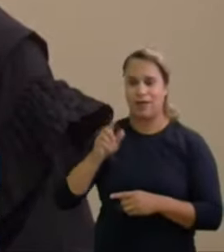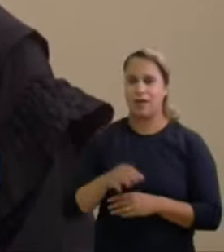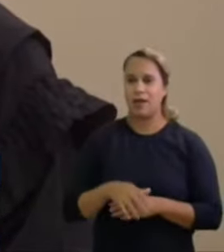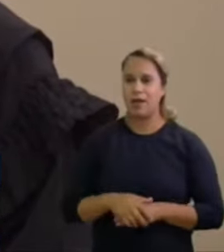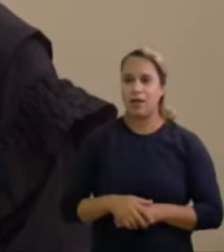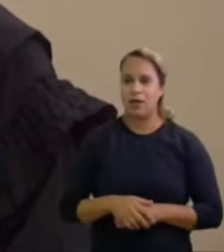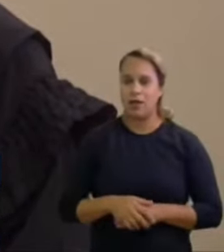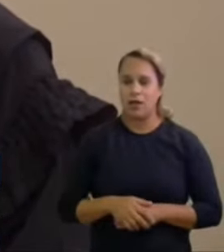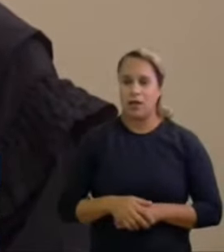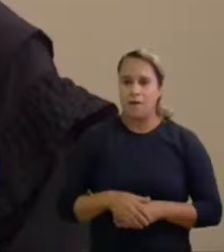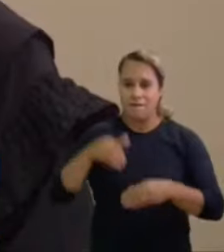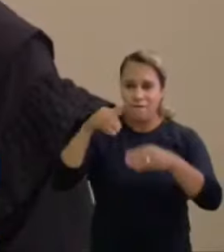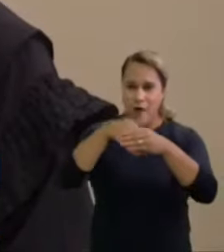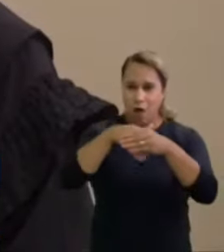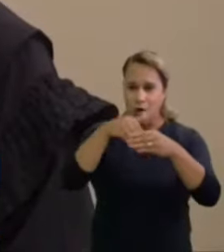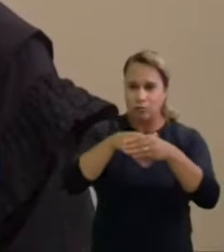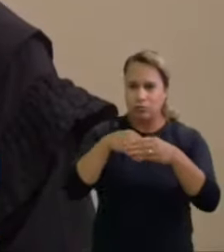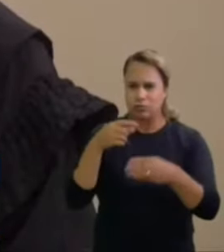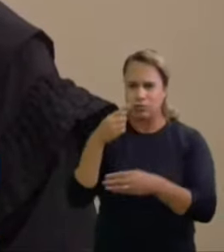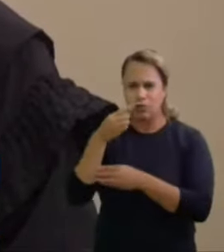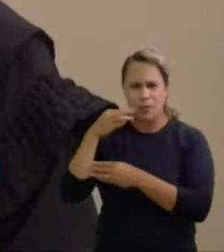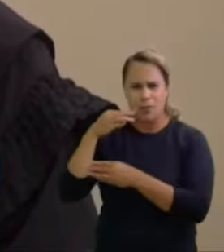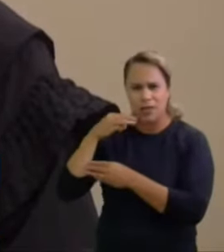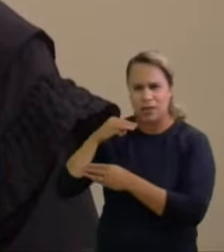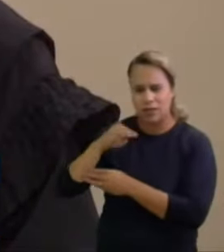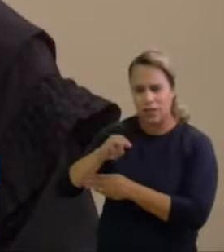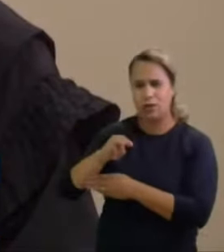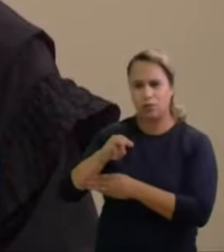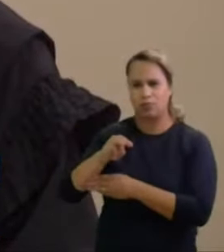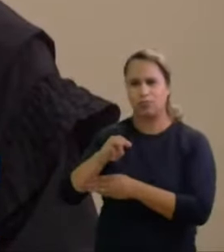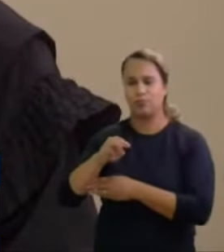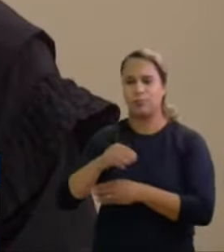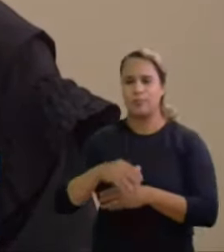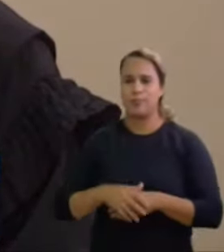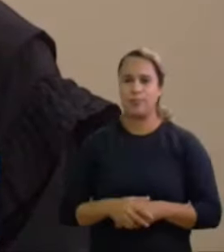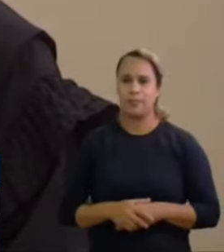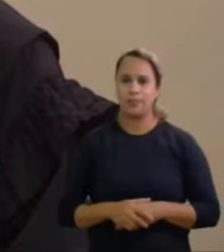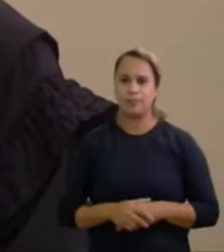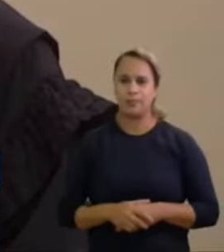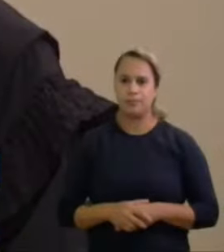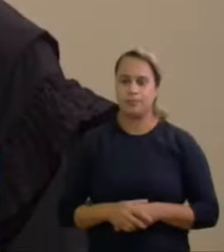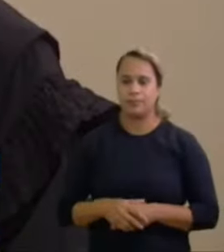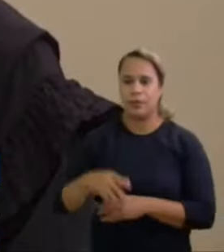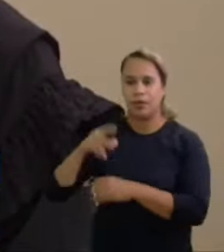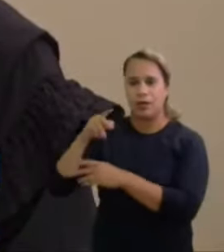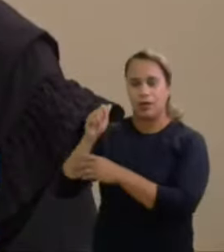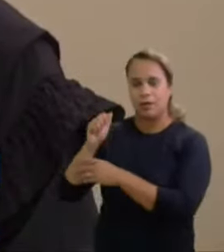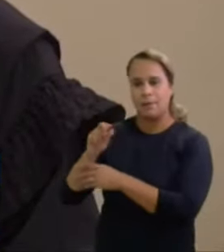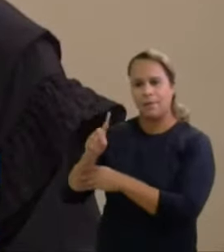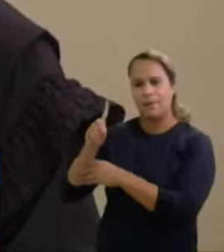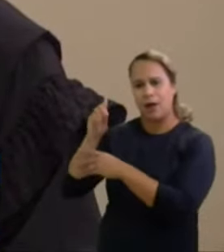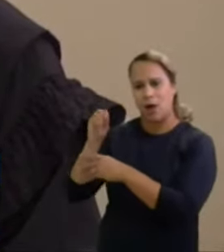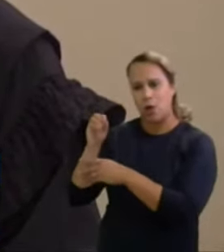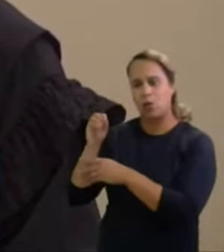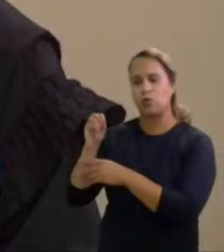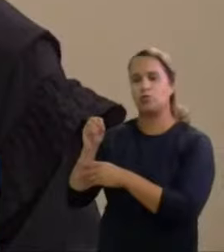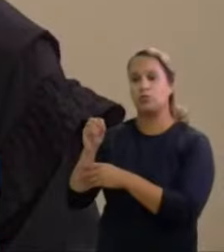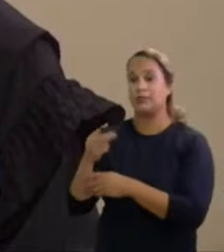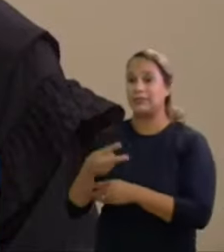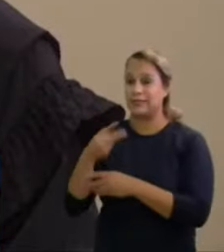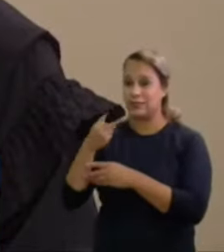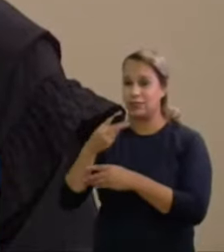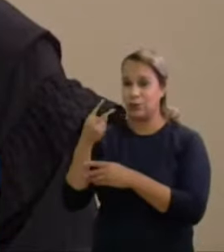13.188 votos Paulo Martins foi o segundo colocado com 1.979